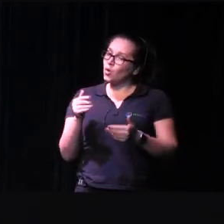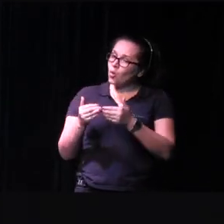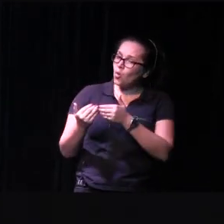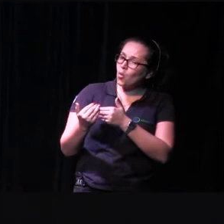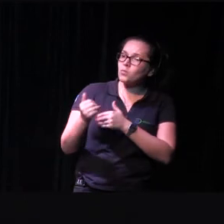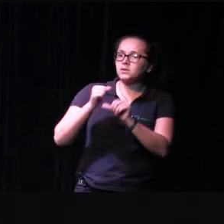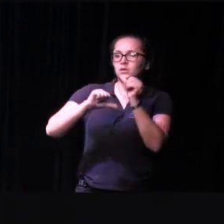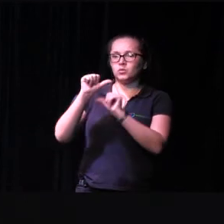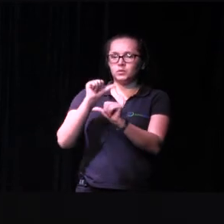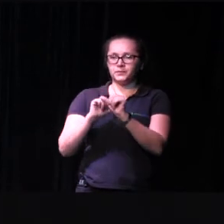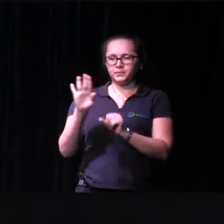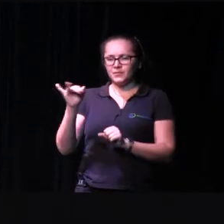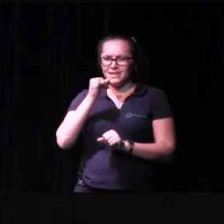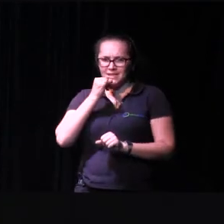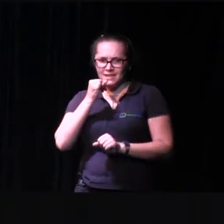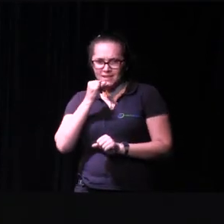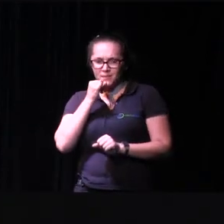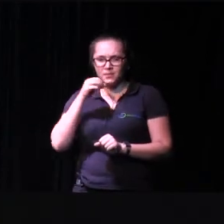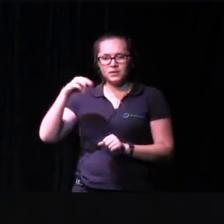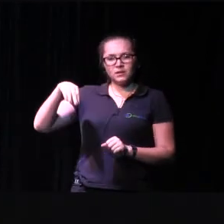Medellín, eu acho que nos mostra isso.